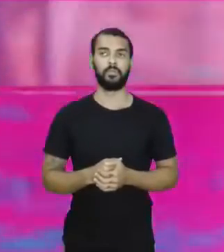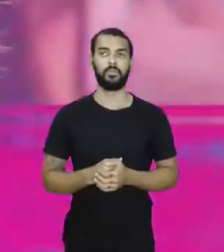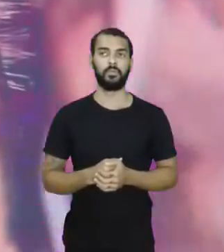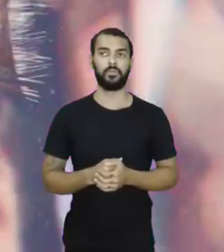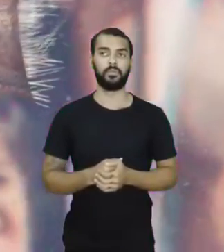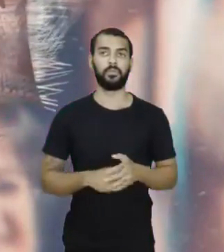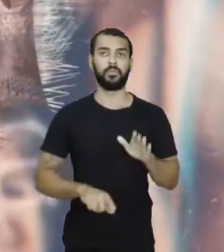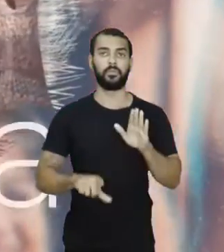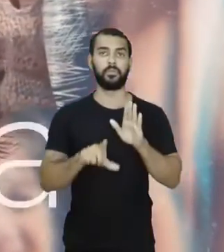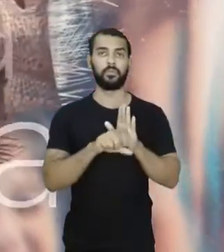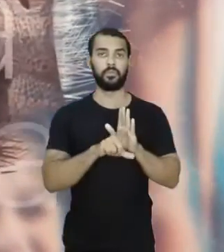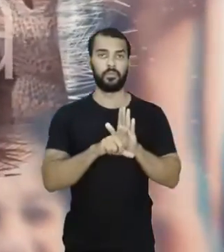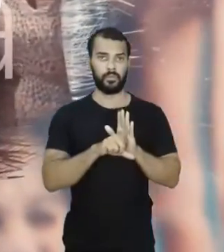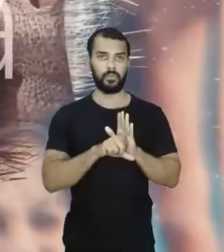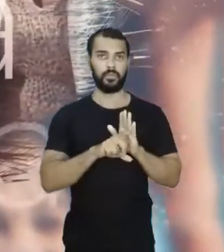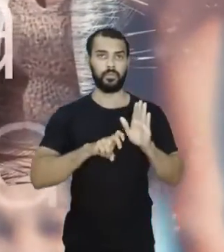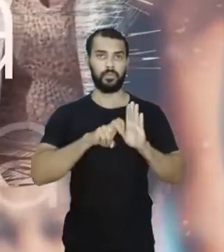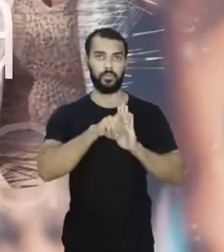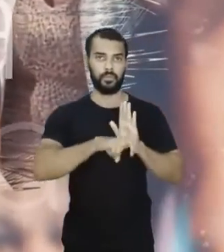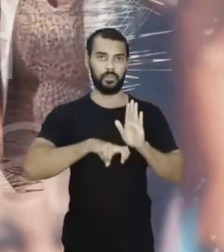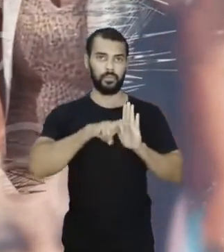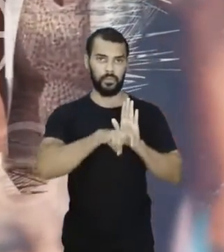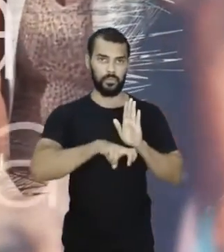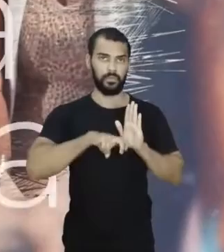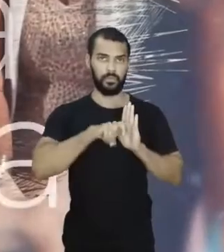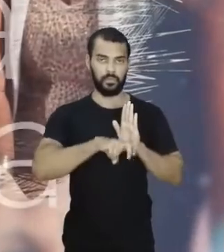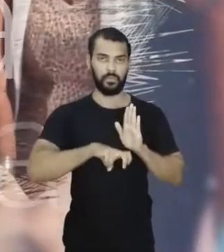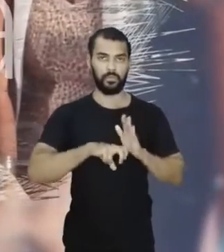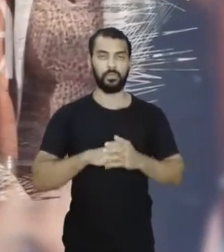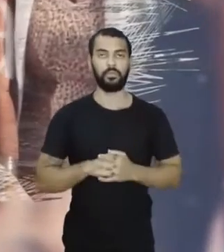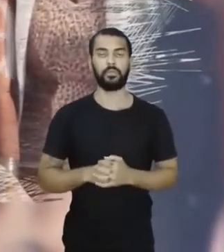Lei Maria da Penha.